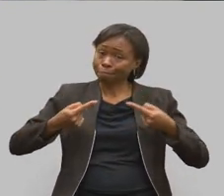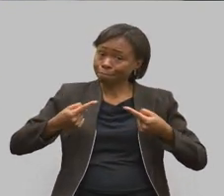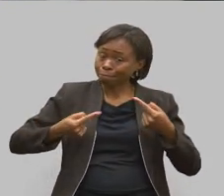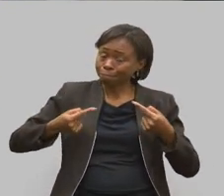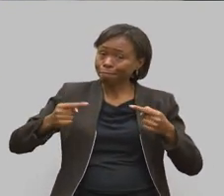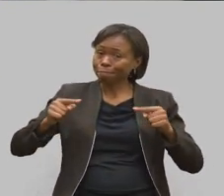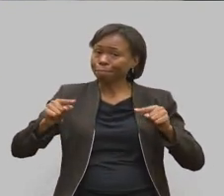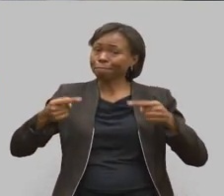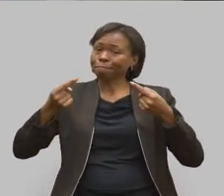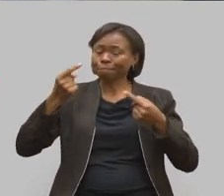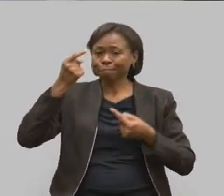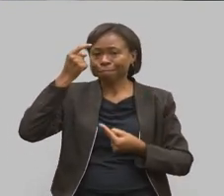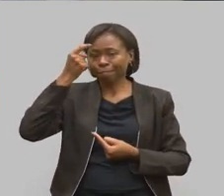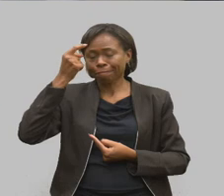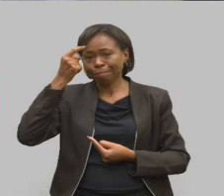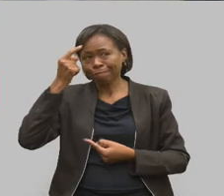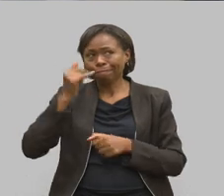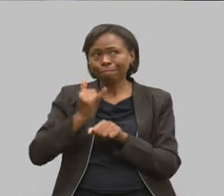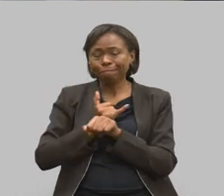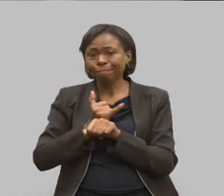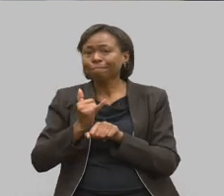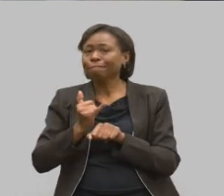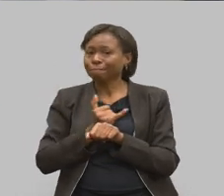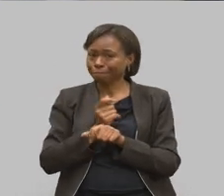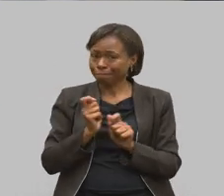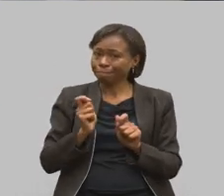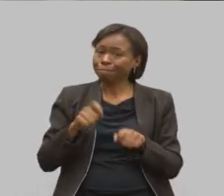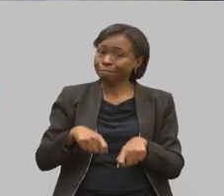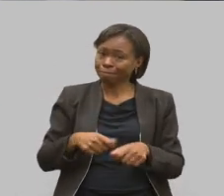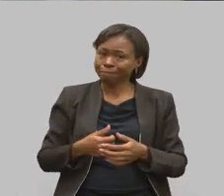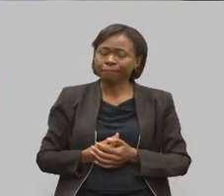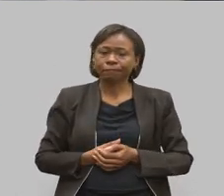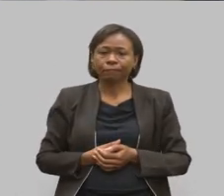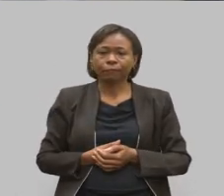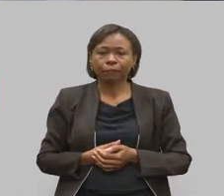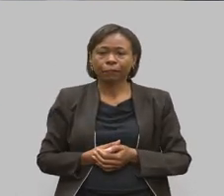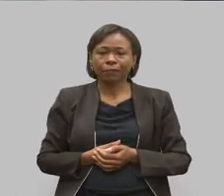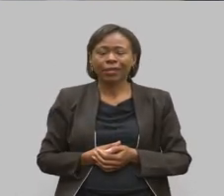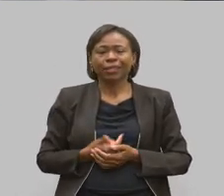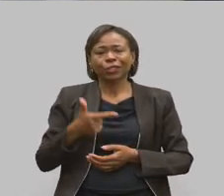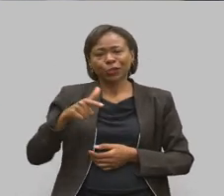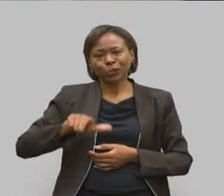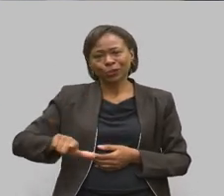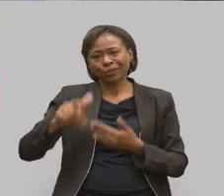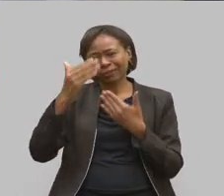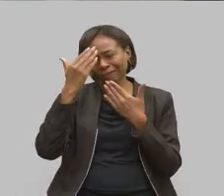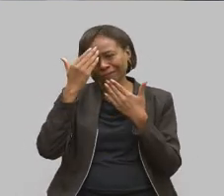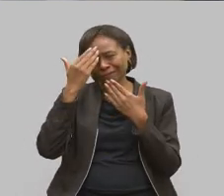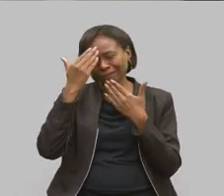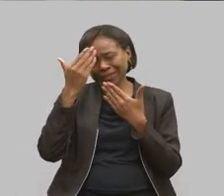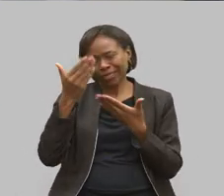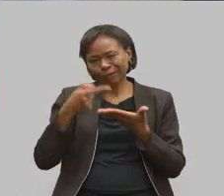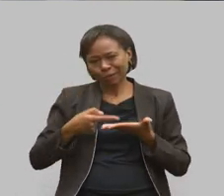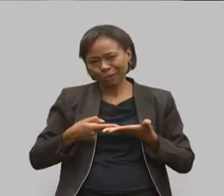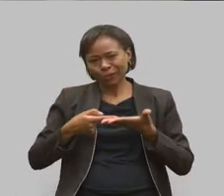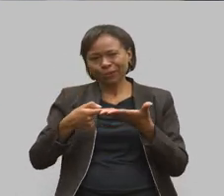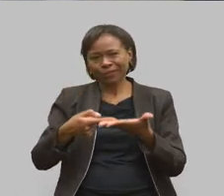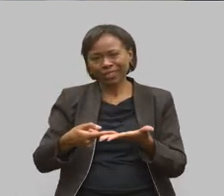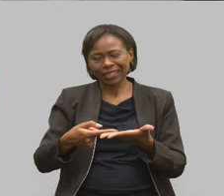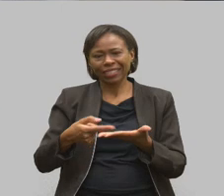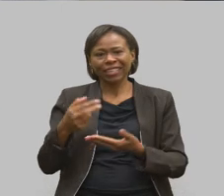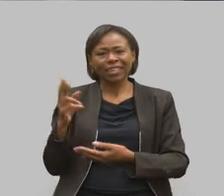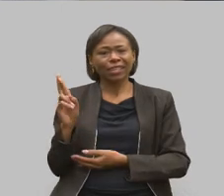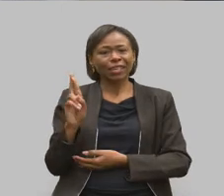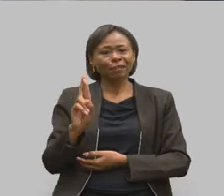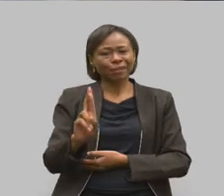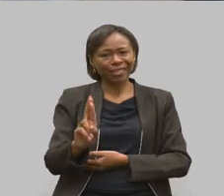em alternativas para que isso aconteça eh mais uma vez muito muito obrigado pelo convite tá aqui representando do hospital um